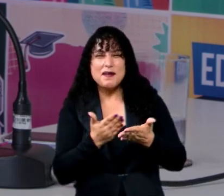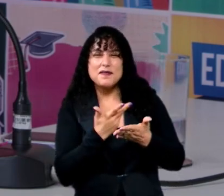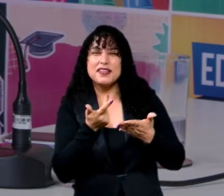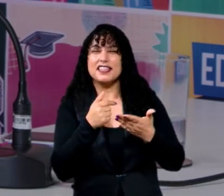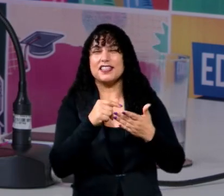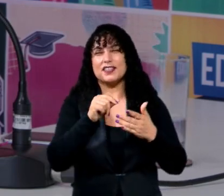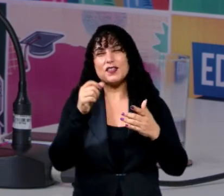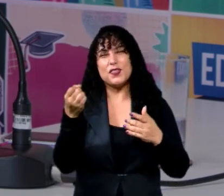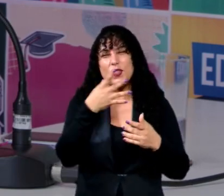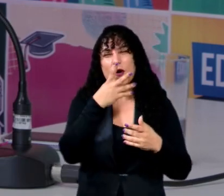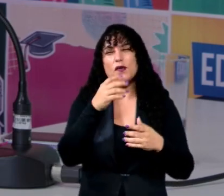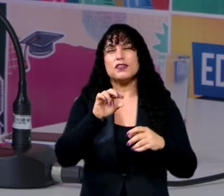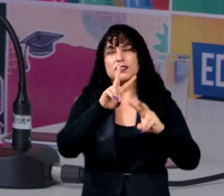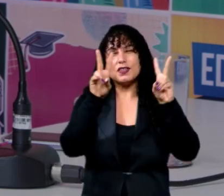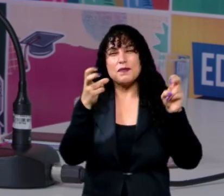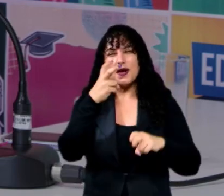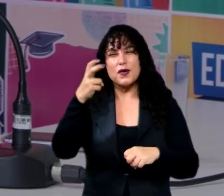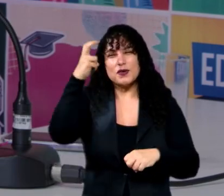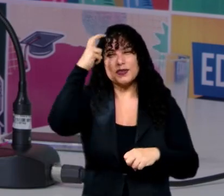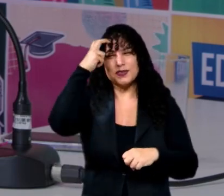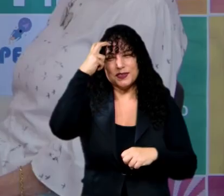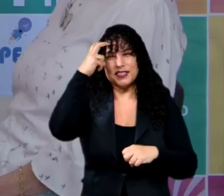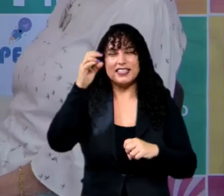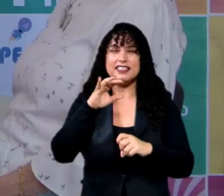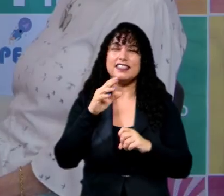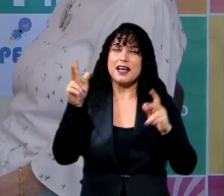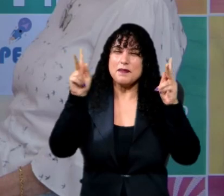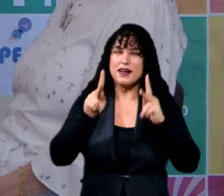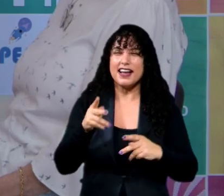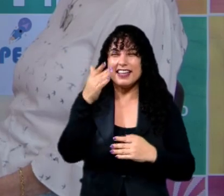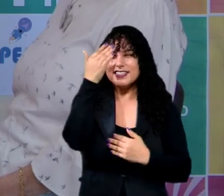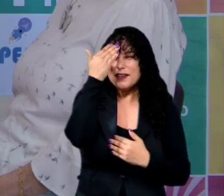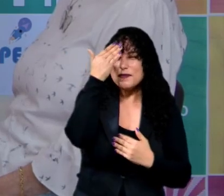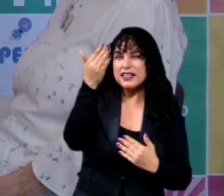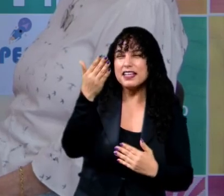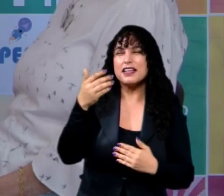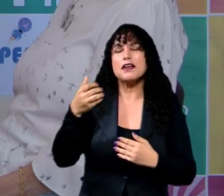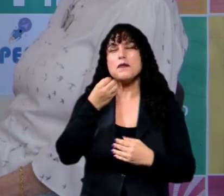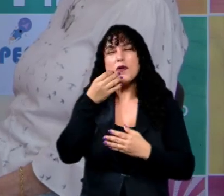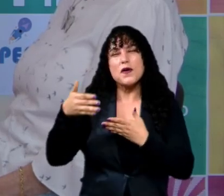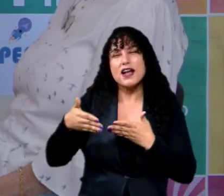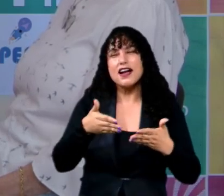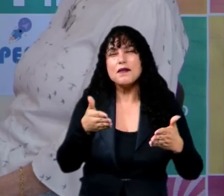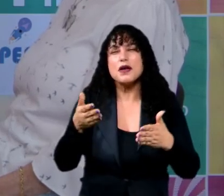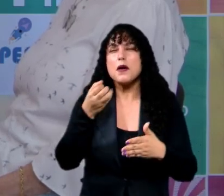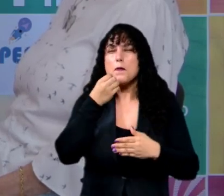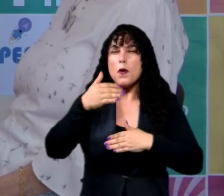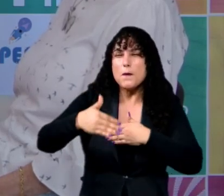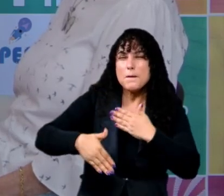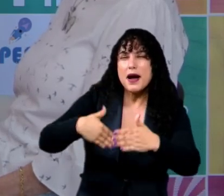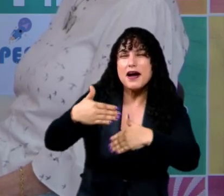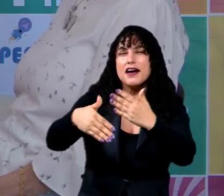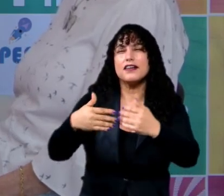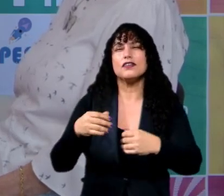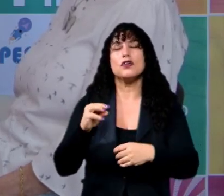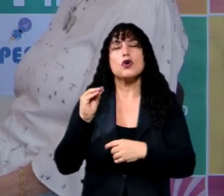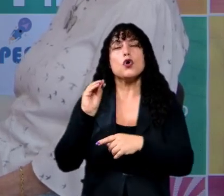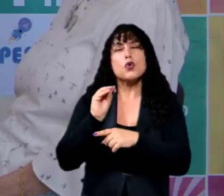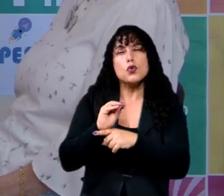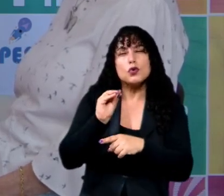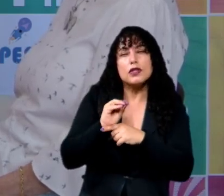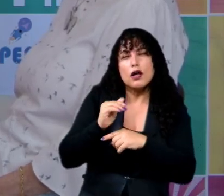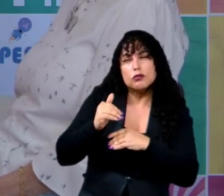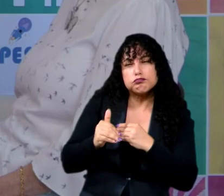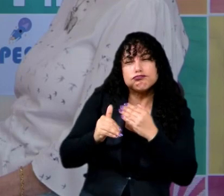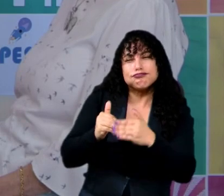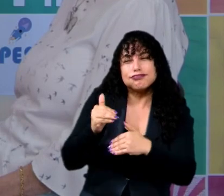a respeito da cultura de paz. Muito obrigada e bom caminho, bons passos. Vamos cuidar dos